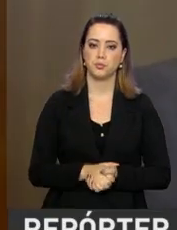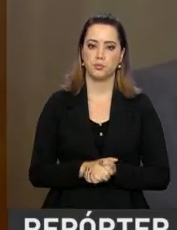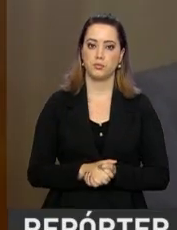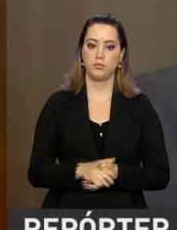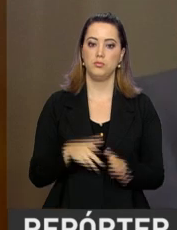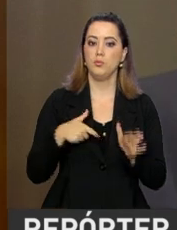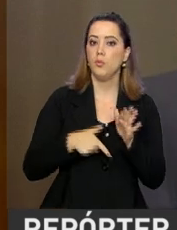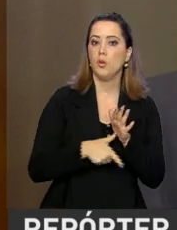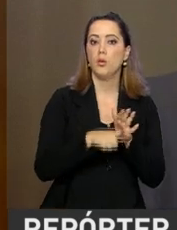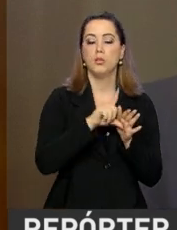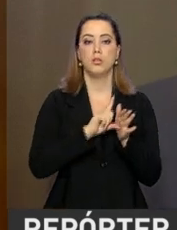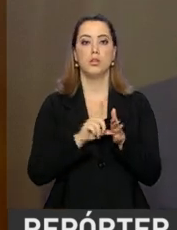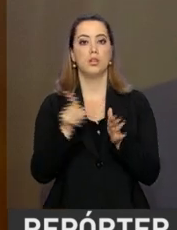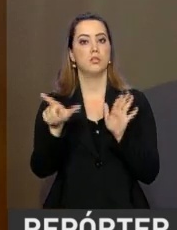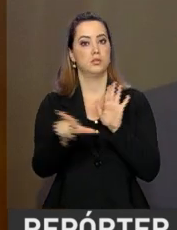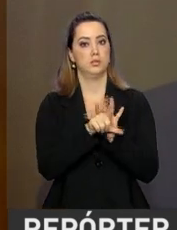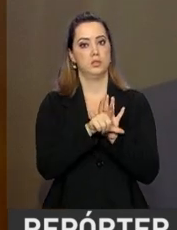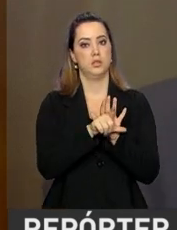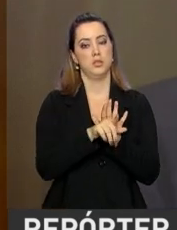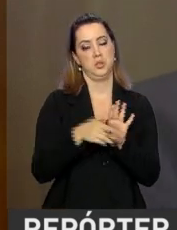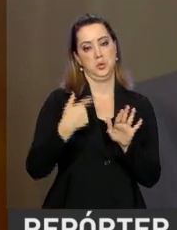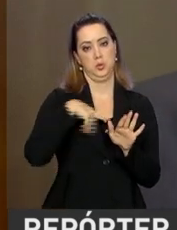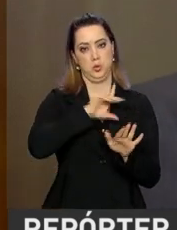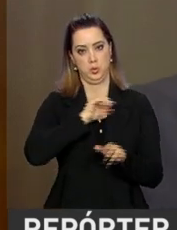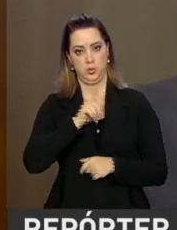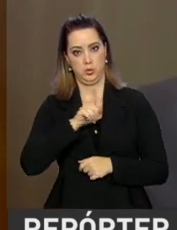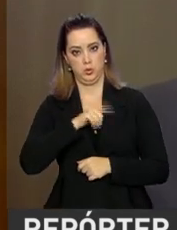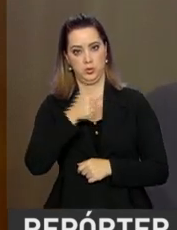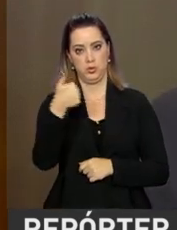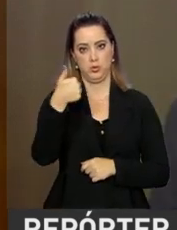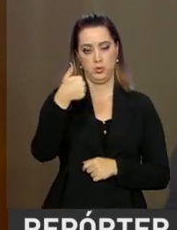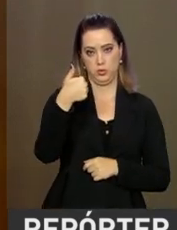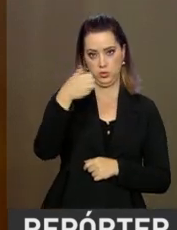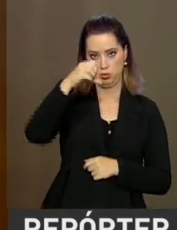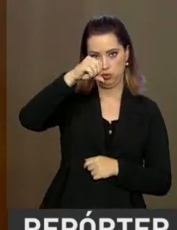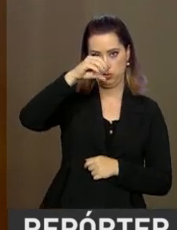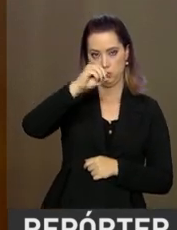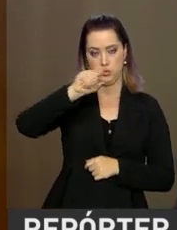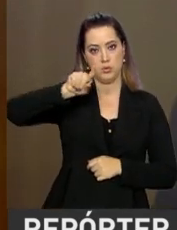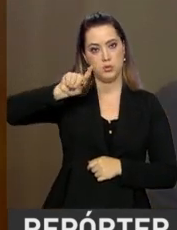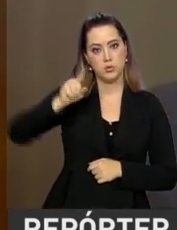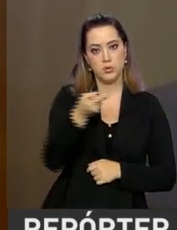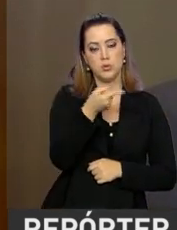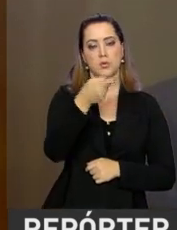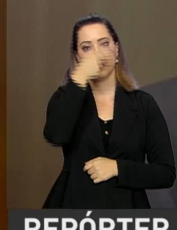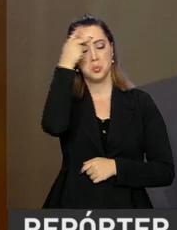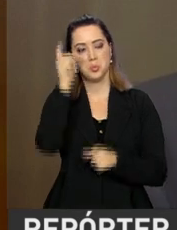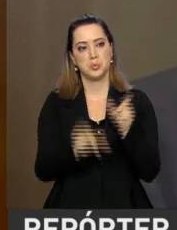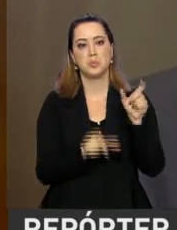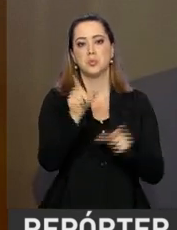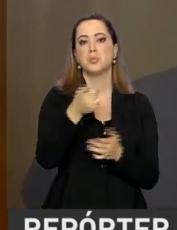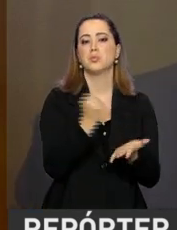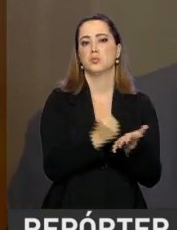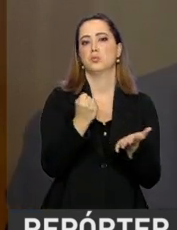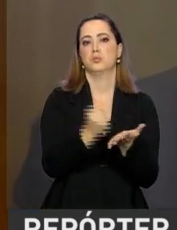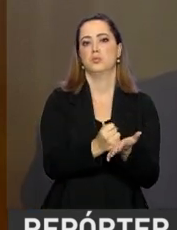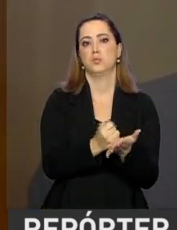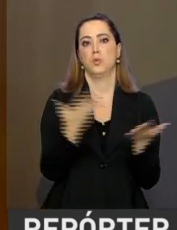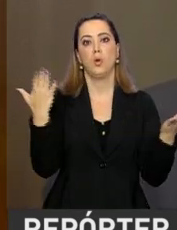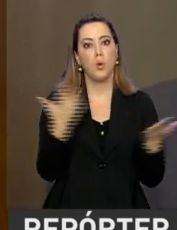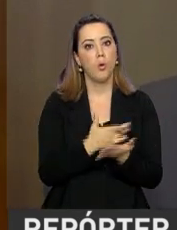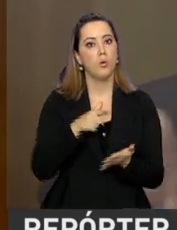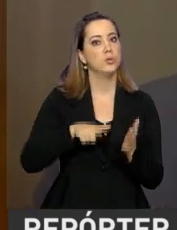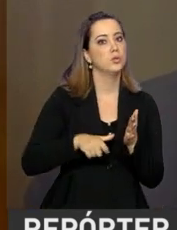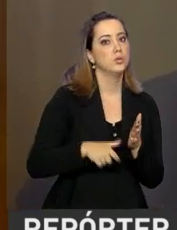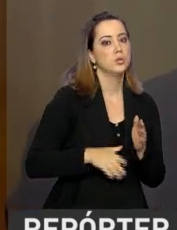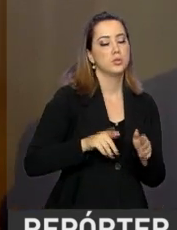da lei, nós tínhamos em torno de 190 mil trabalhadores domésticos formalizados. Hoje nós temos mais